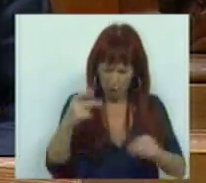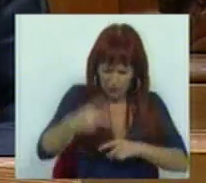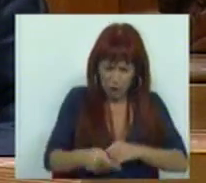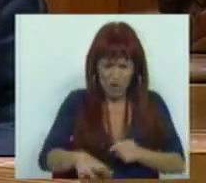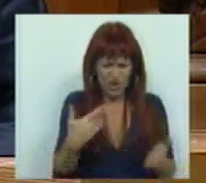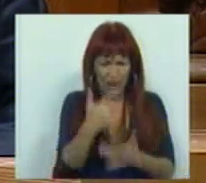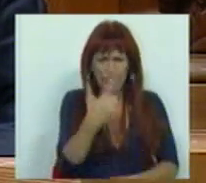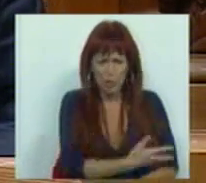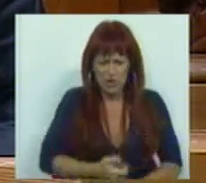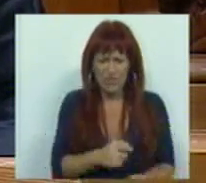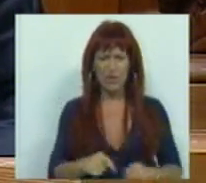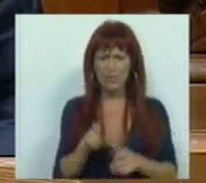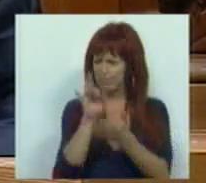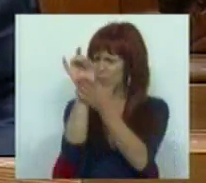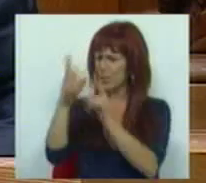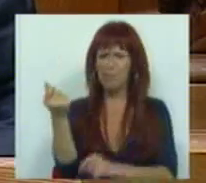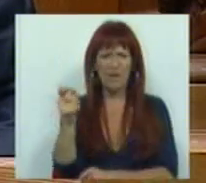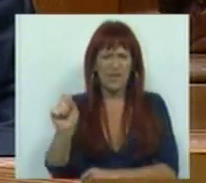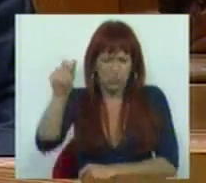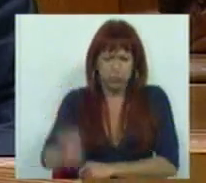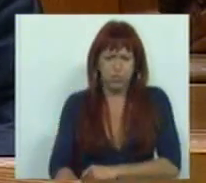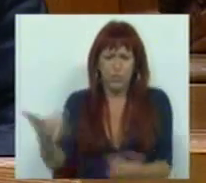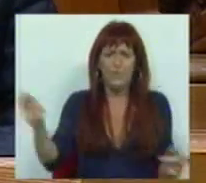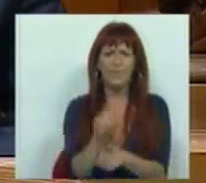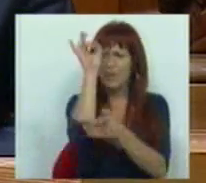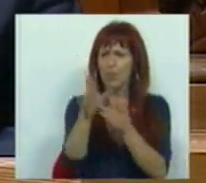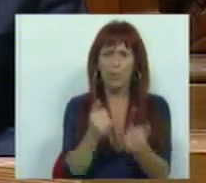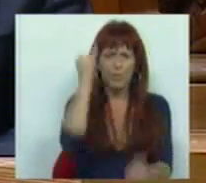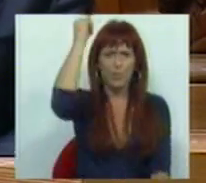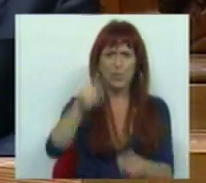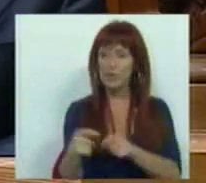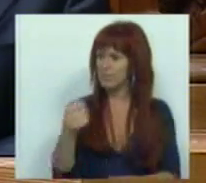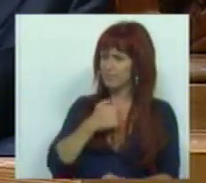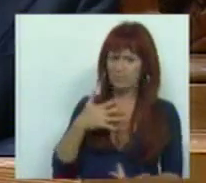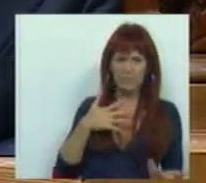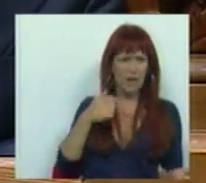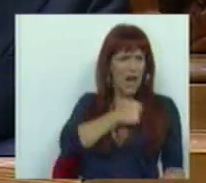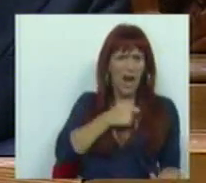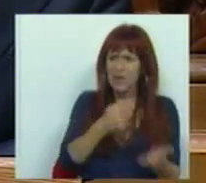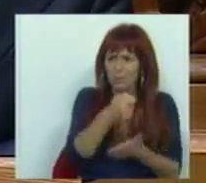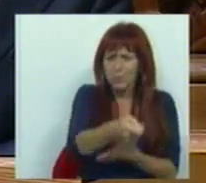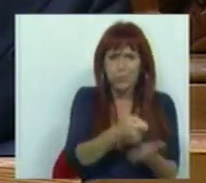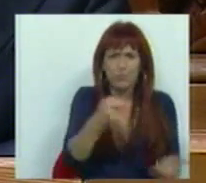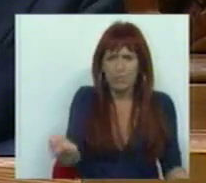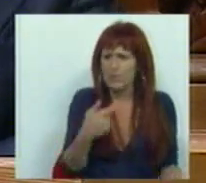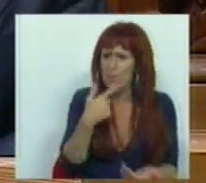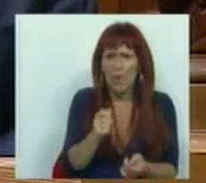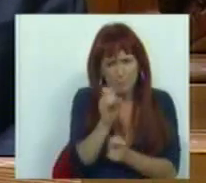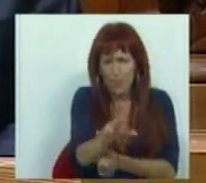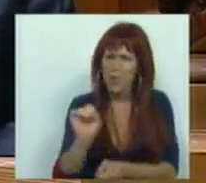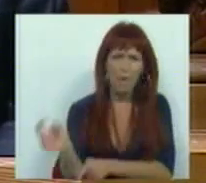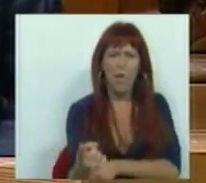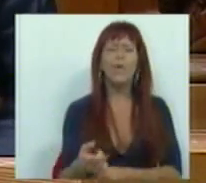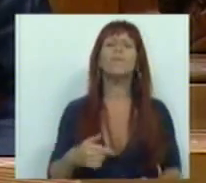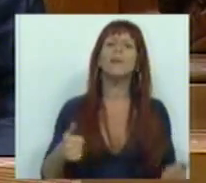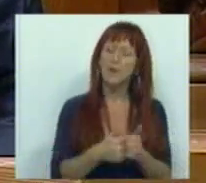cortes para os desempregados, os despedimentos a preço de saldo, a expulsão automática dos inquilinos ou a continuação das privatizações? A tudo